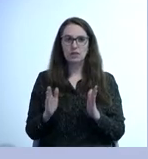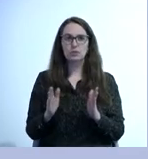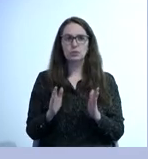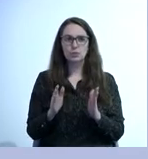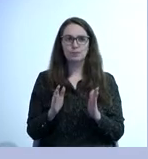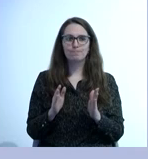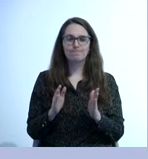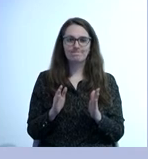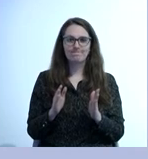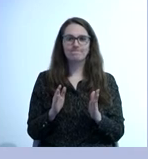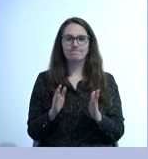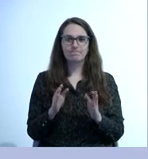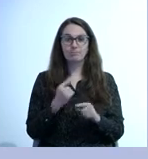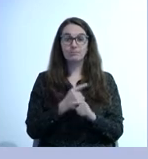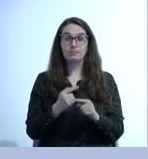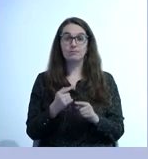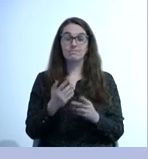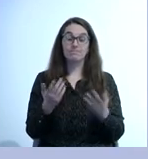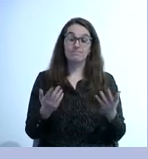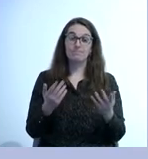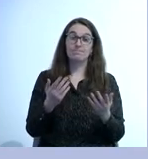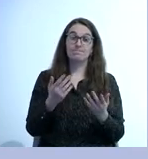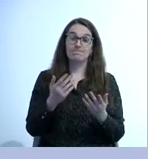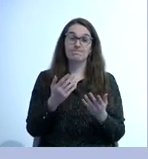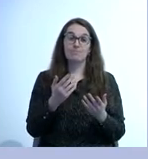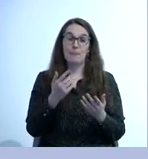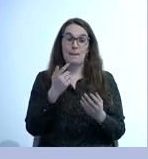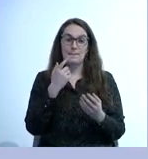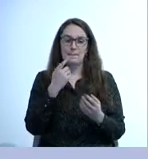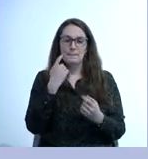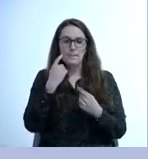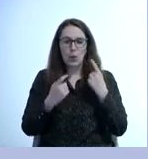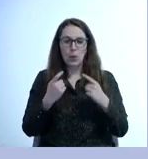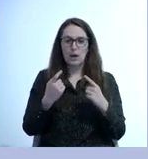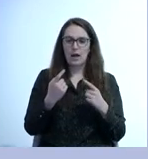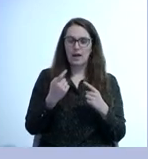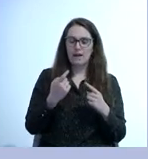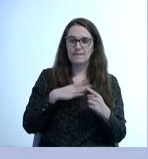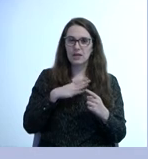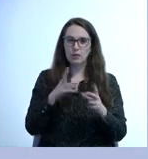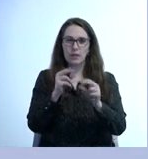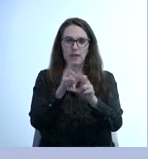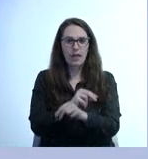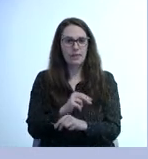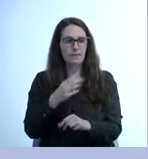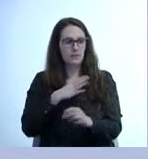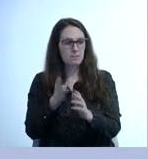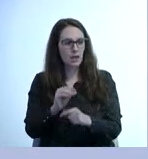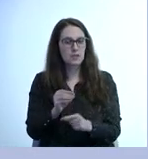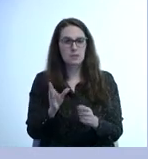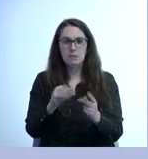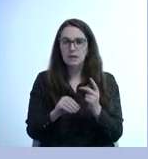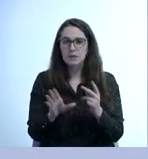eu também diria logo no princípio, de uma procura, de uma certa inquietude à procura, mas que